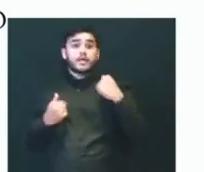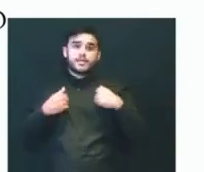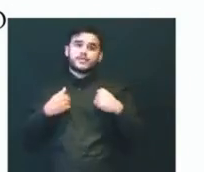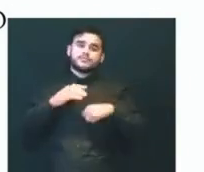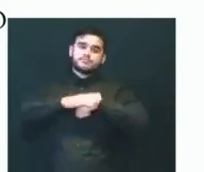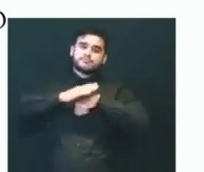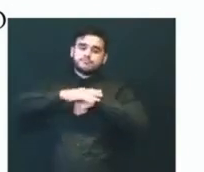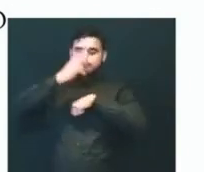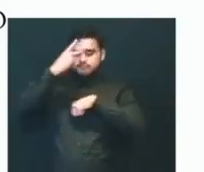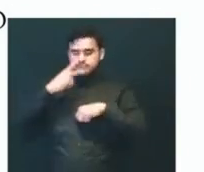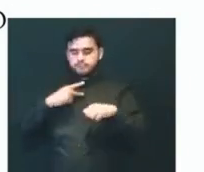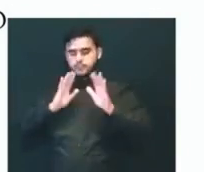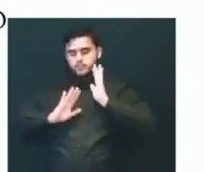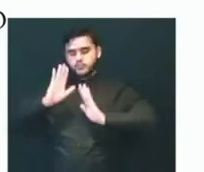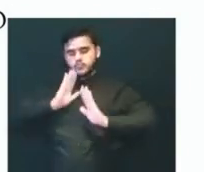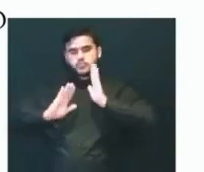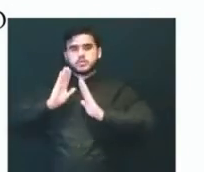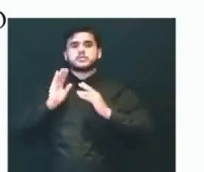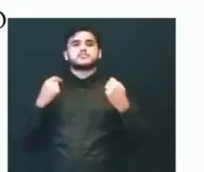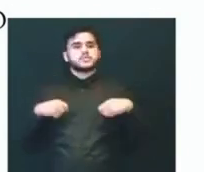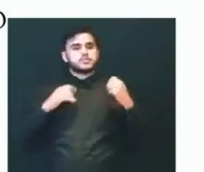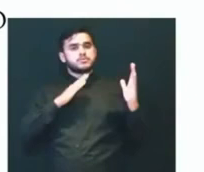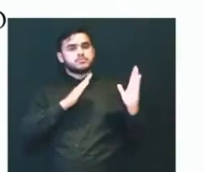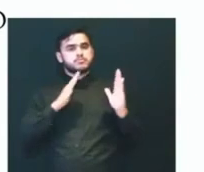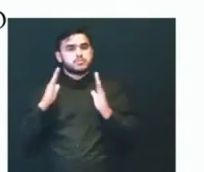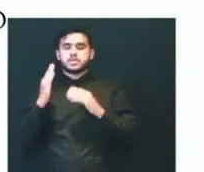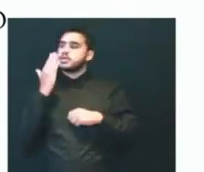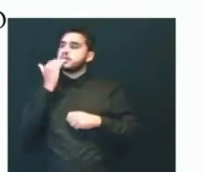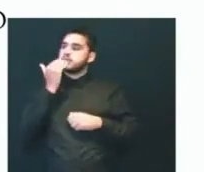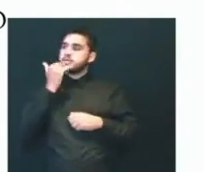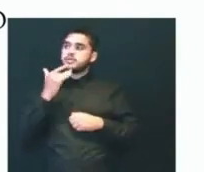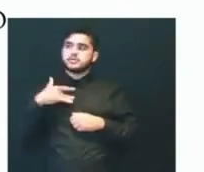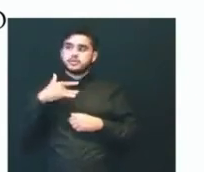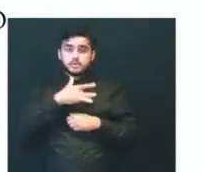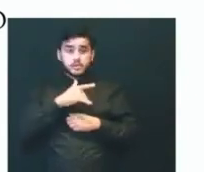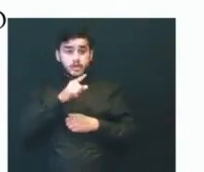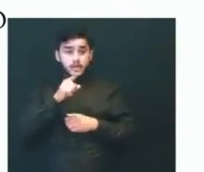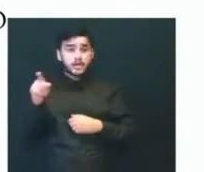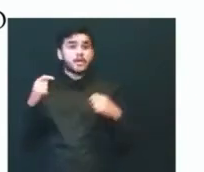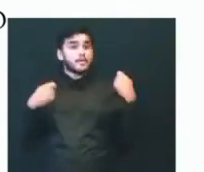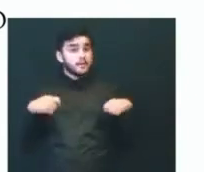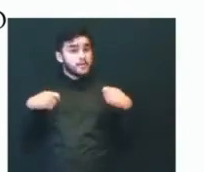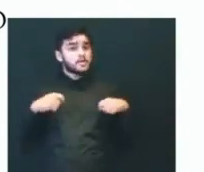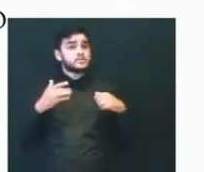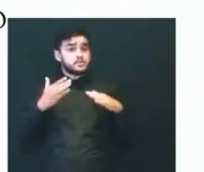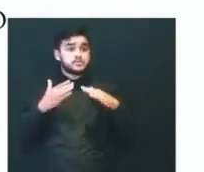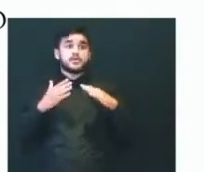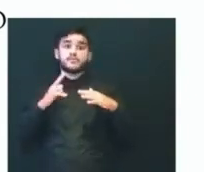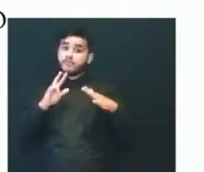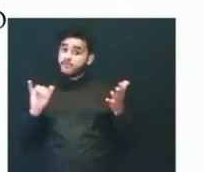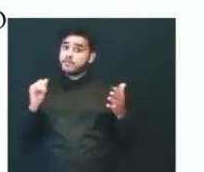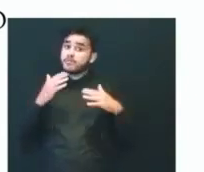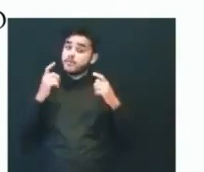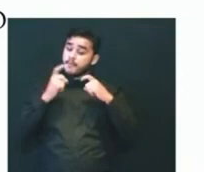cuidando também no seu processo de alimentação, de saúde, não esquecendo de ir para os médicos, porque se